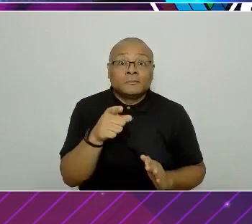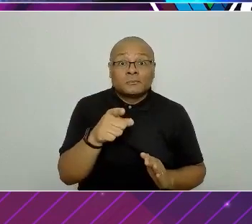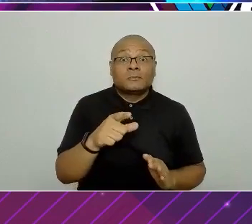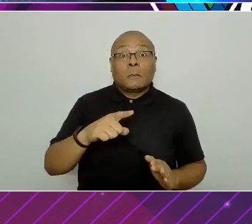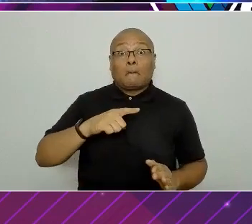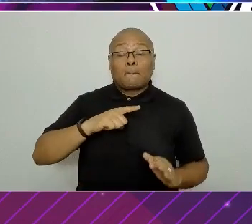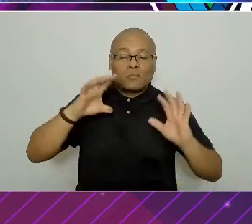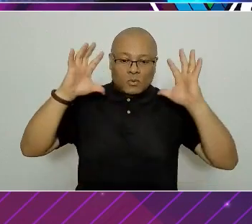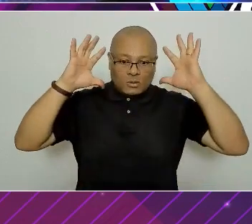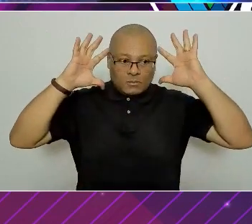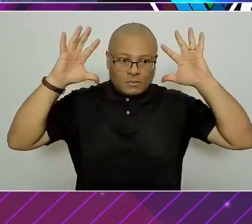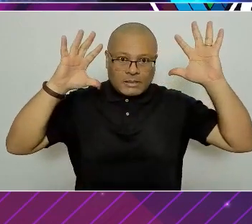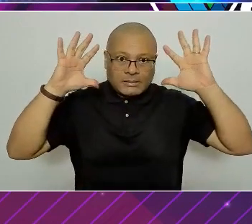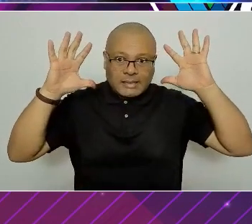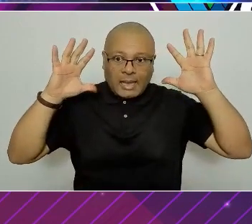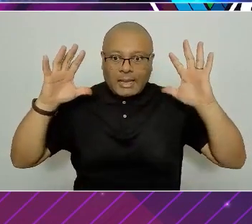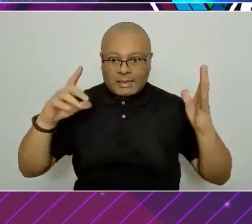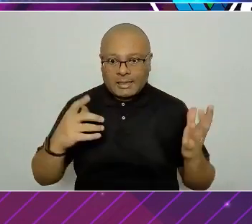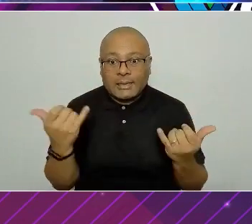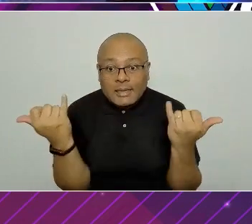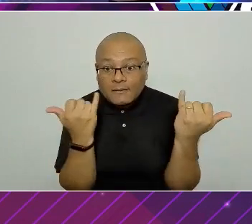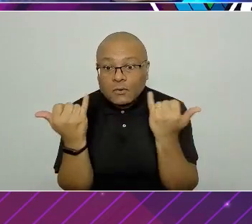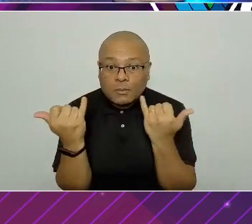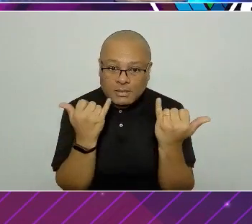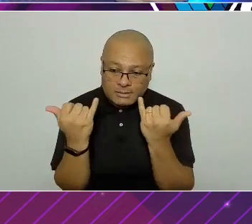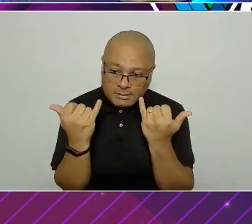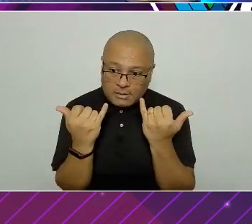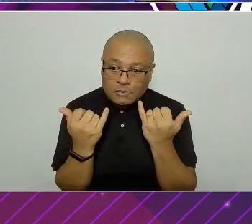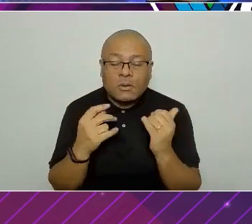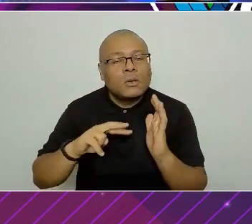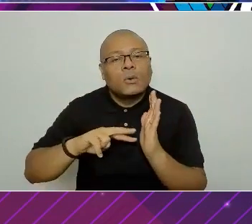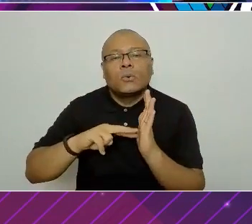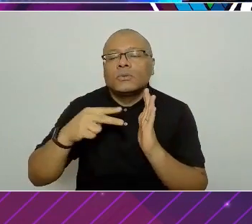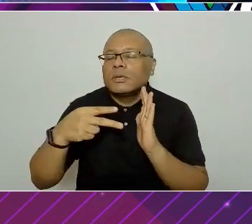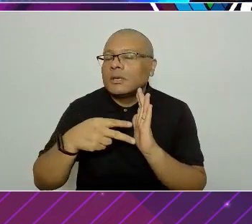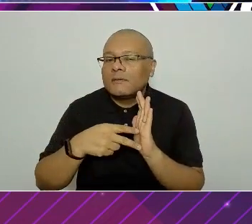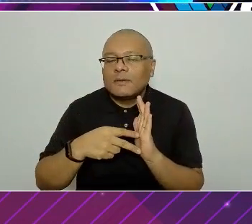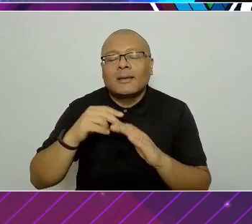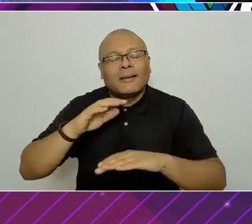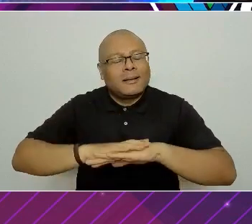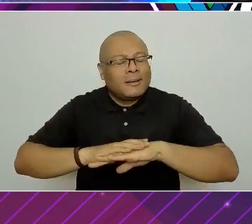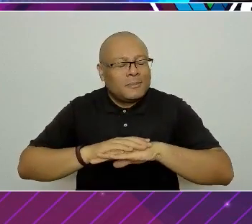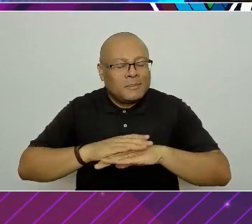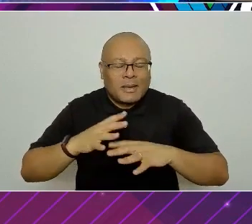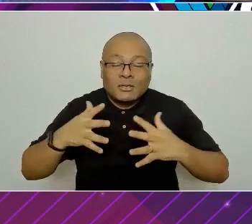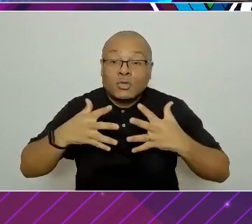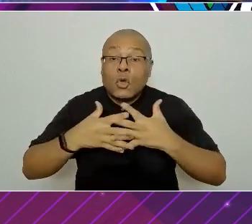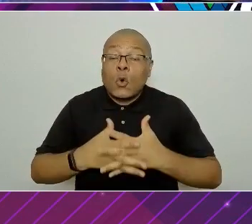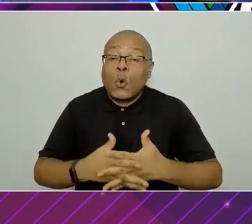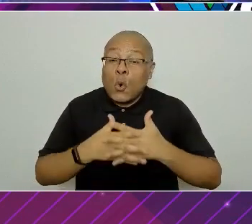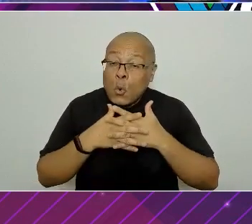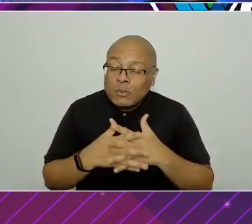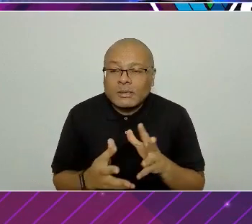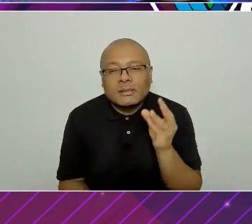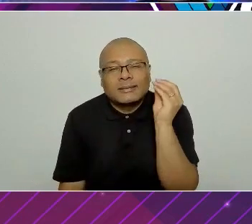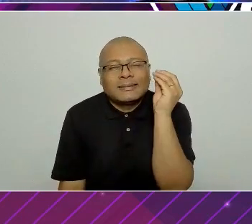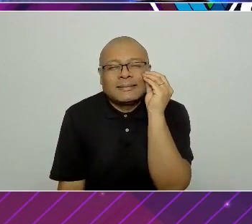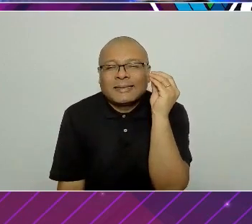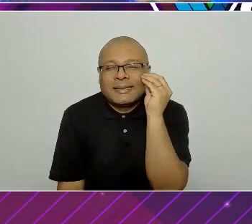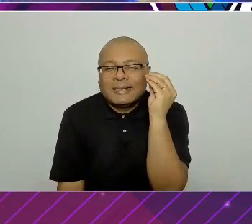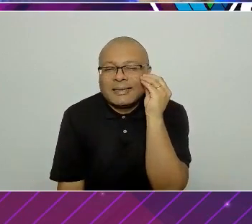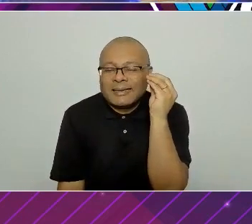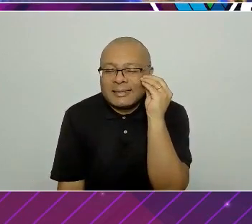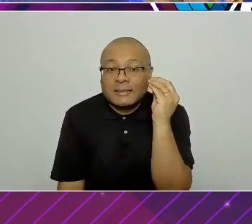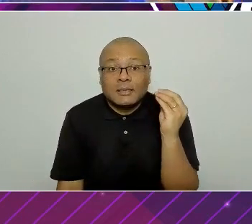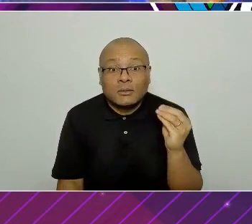pensar nesse tipo de informação, quer dizer que essa rede é um pouco mais complexa e ela está tentando refinar um pouco mais essa informação